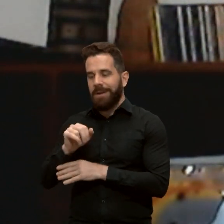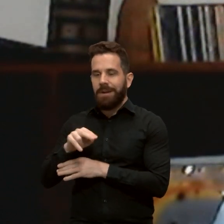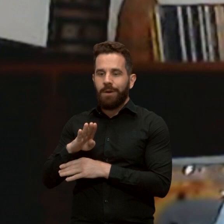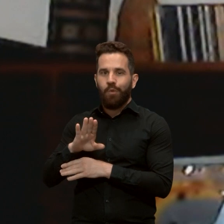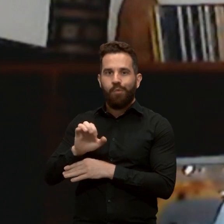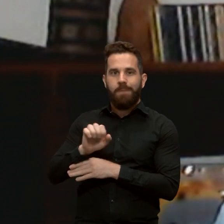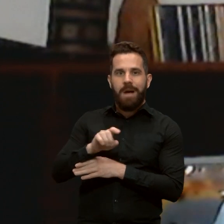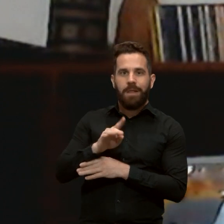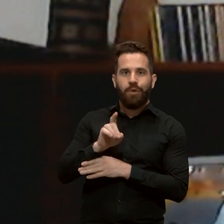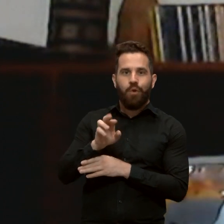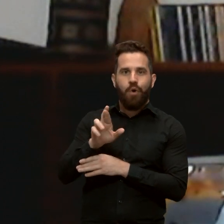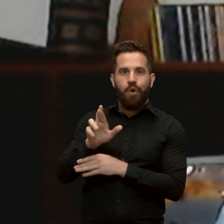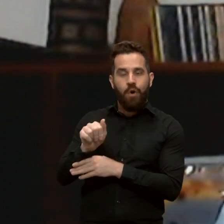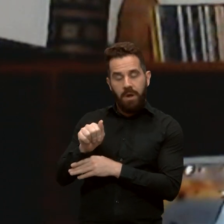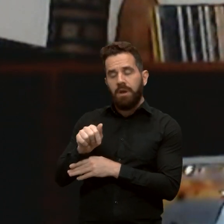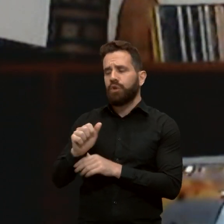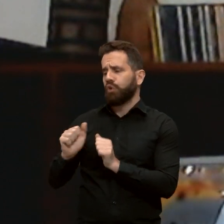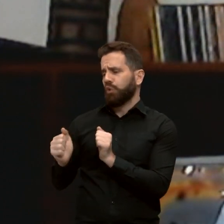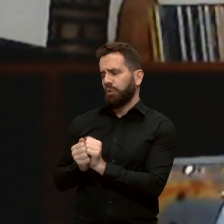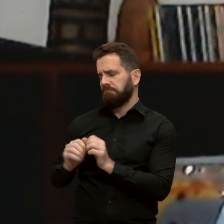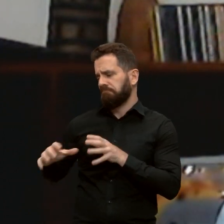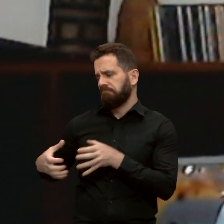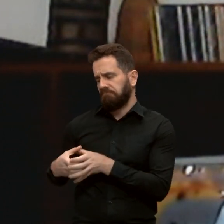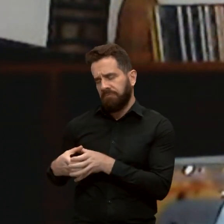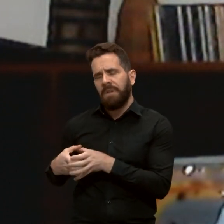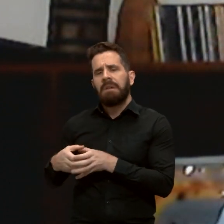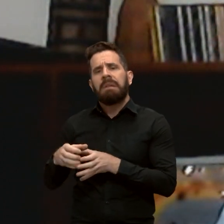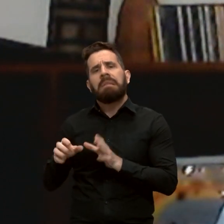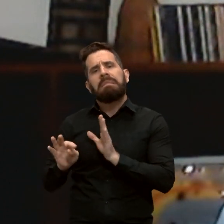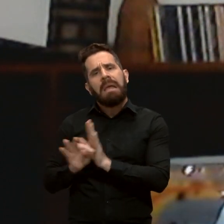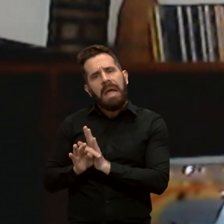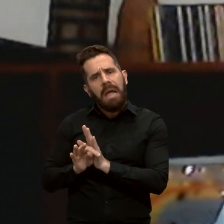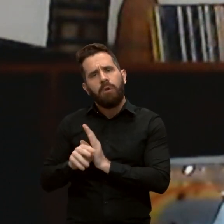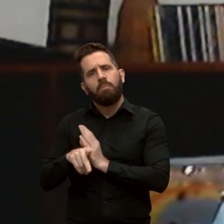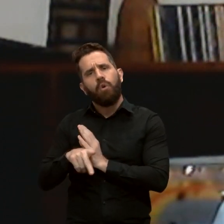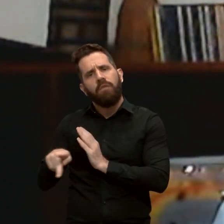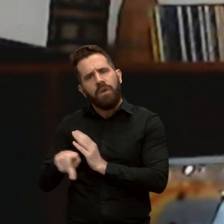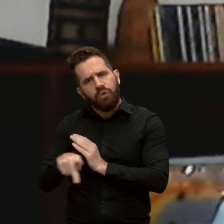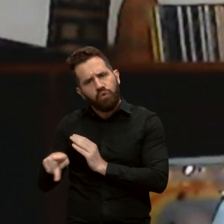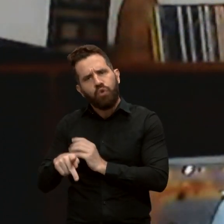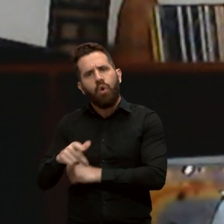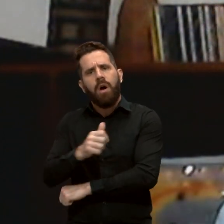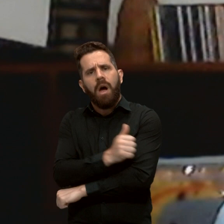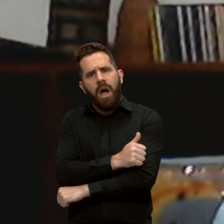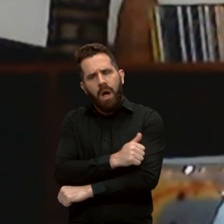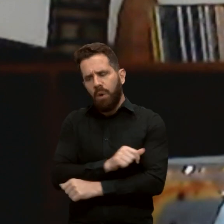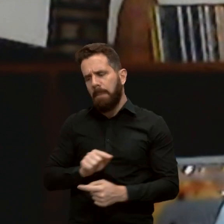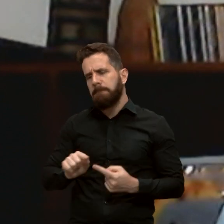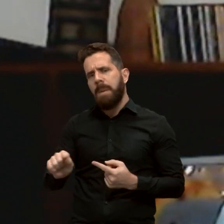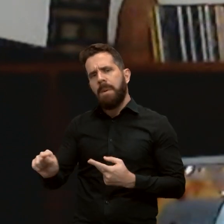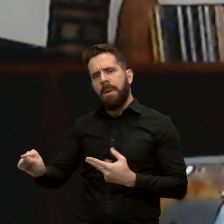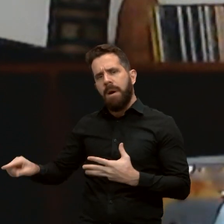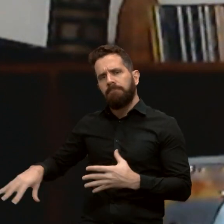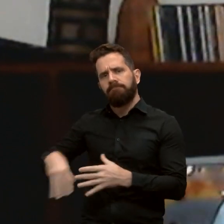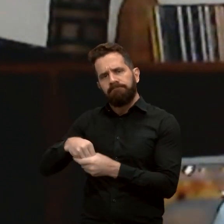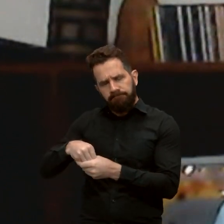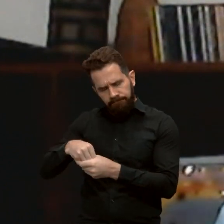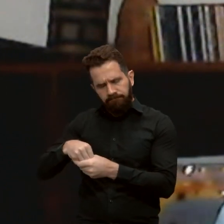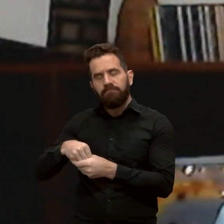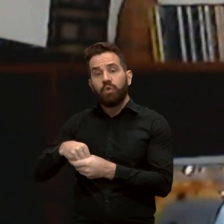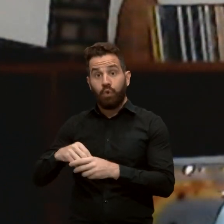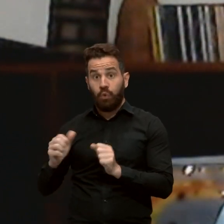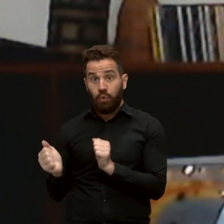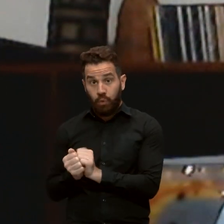com técnicos, professores, estudantes, né, para que possam, junto a essas cooperativas, a